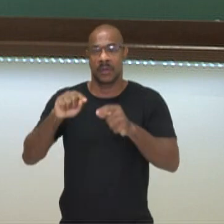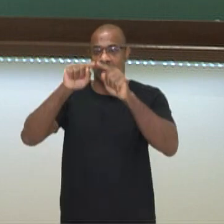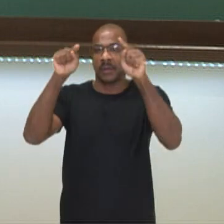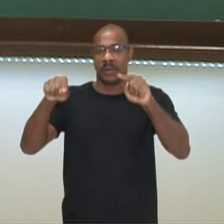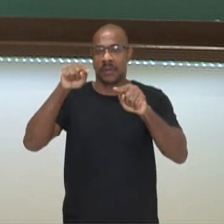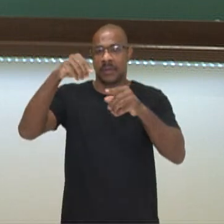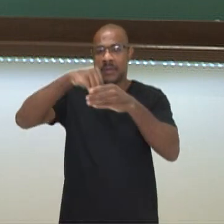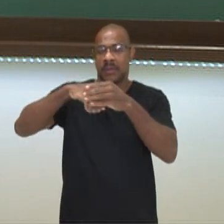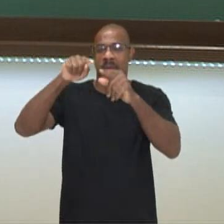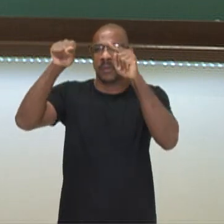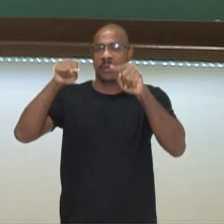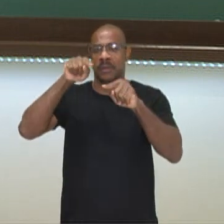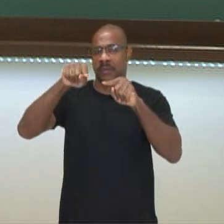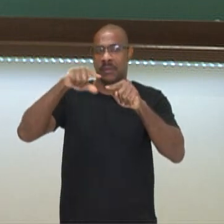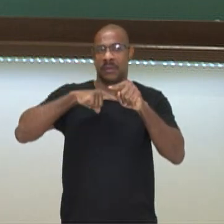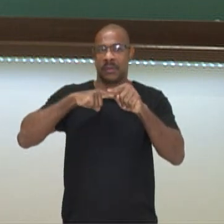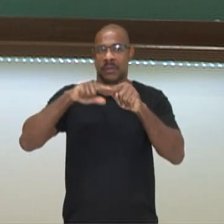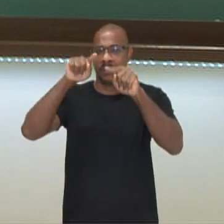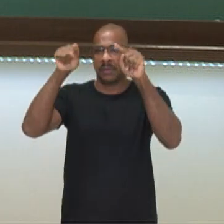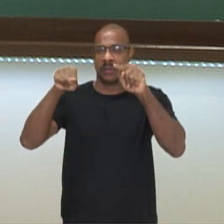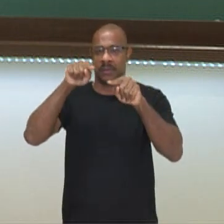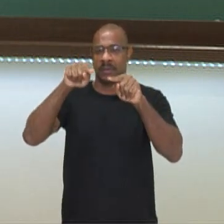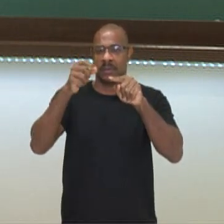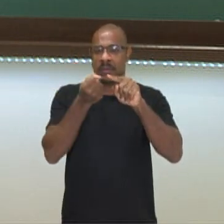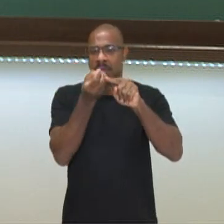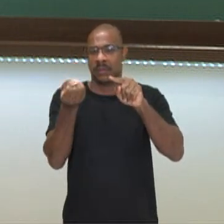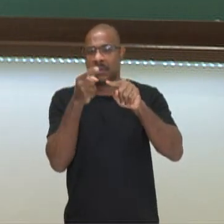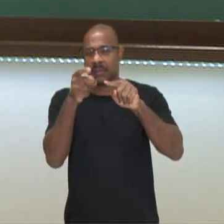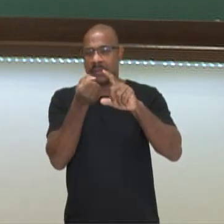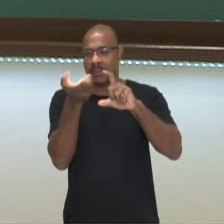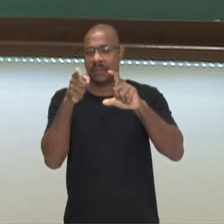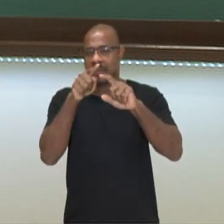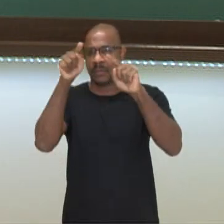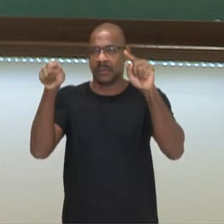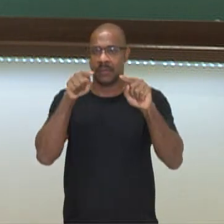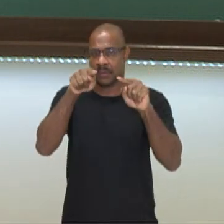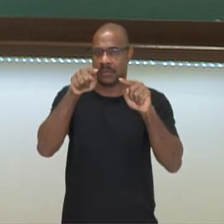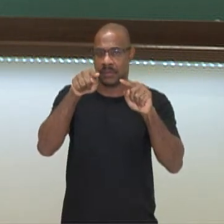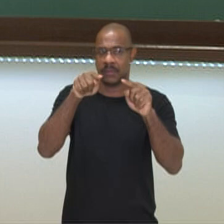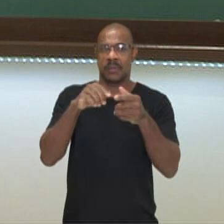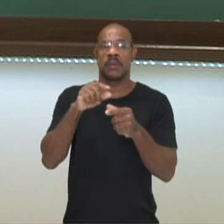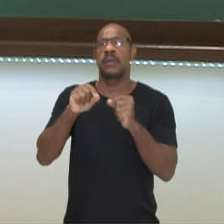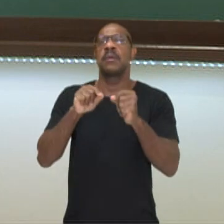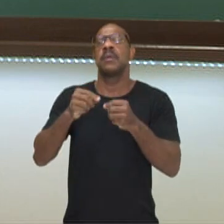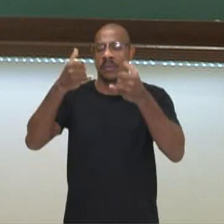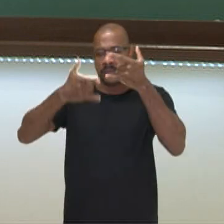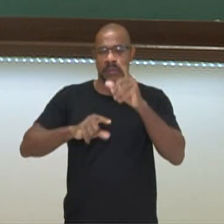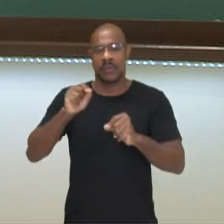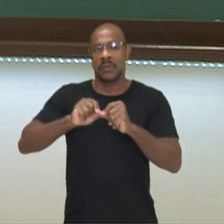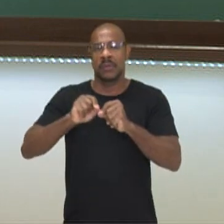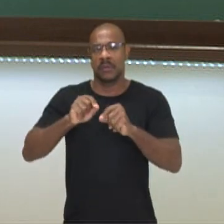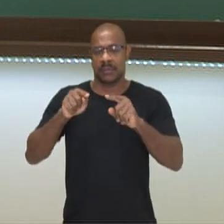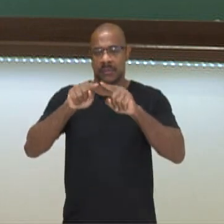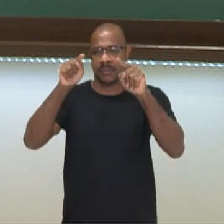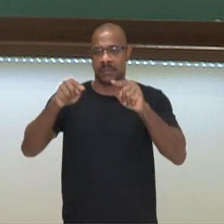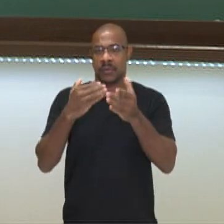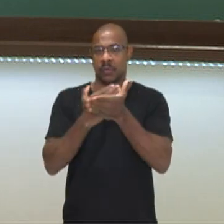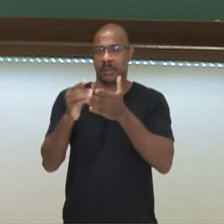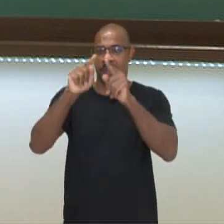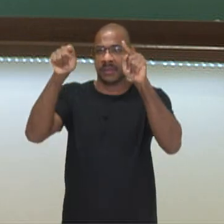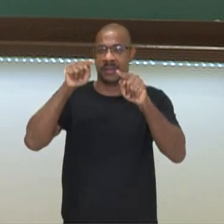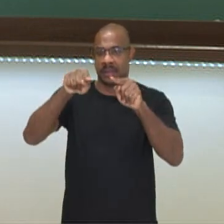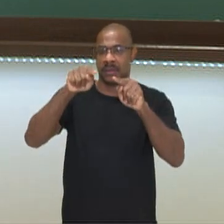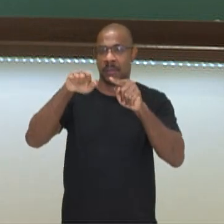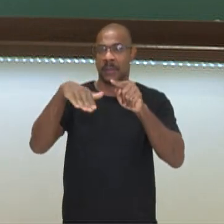assim, estava mais na região interior daquela expressão. E a professora também comentou que a gente resolve de dentro para